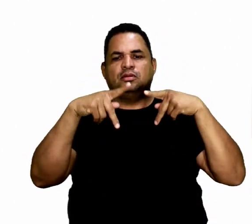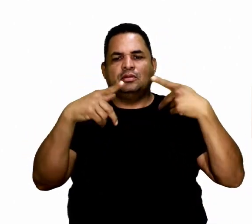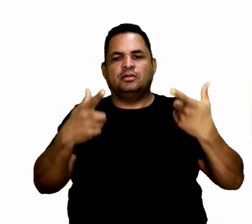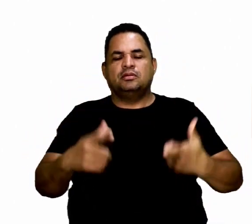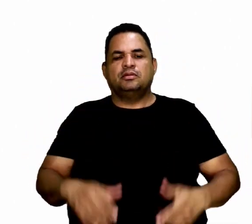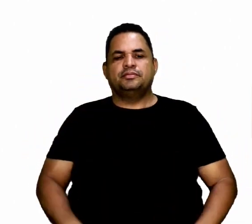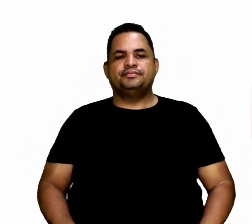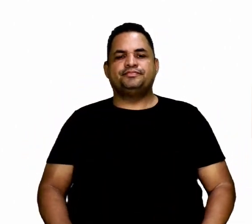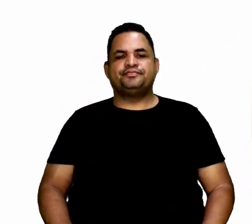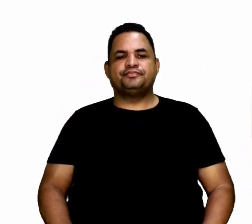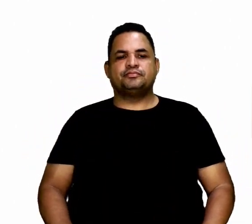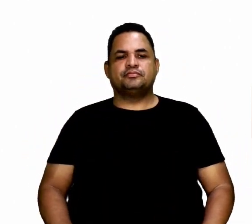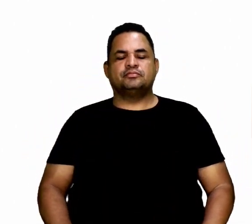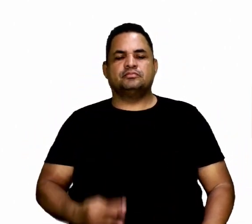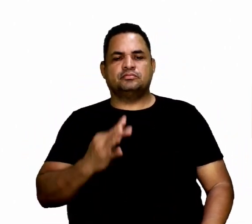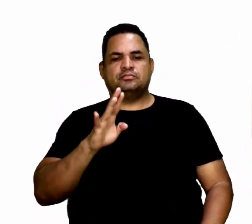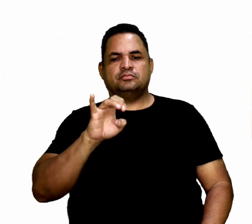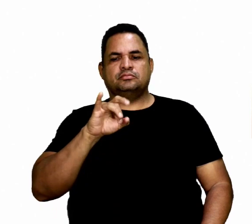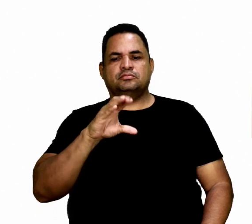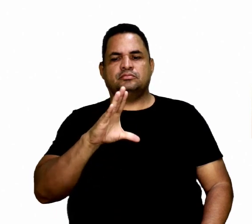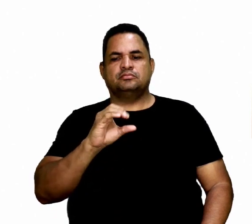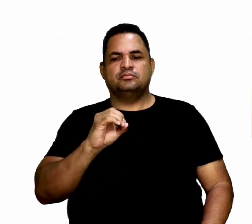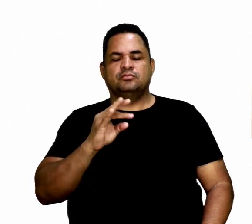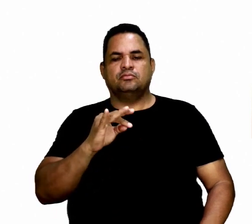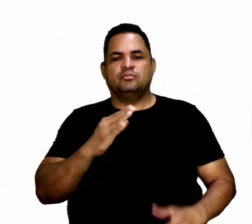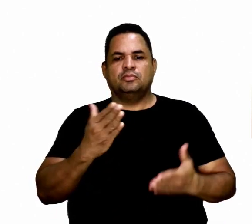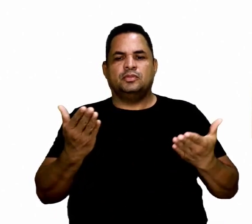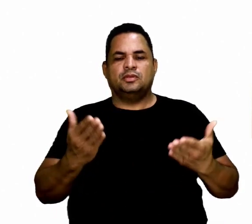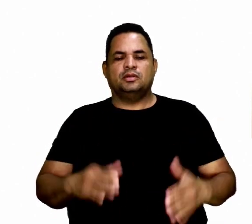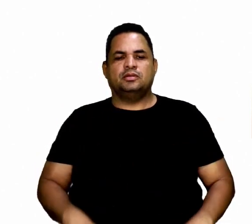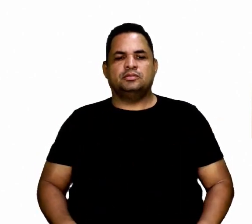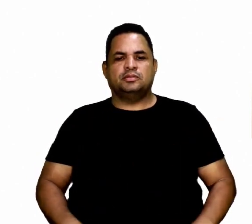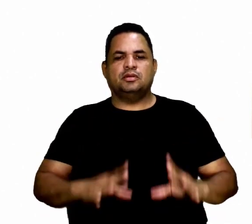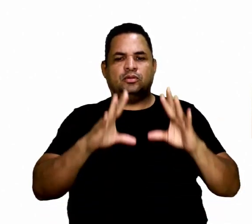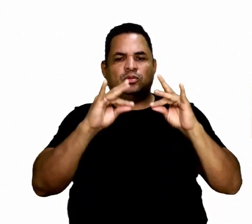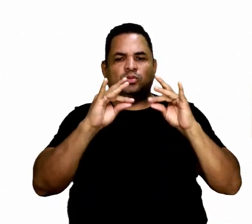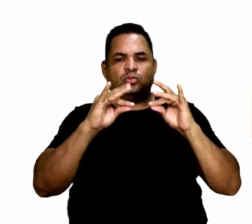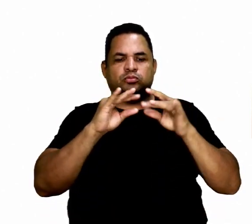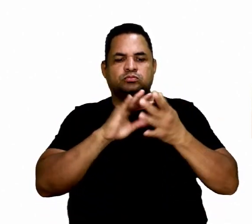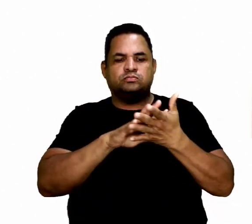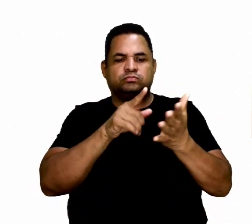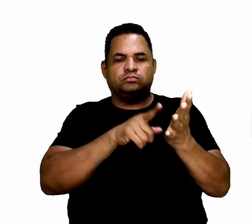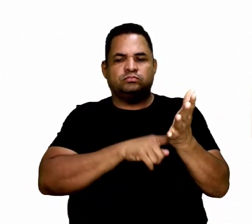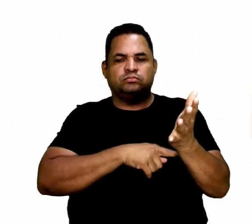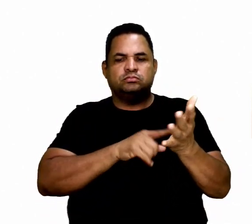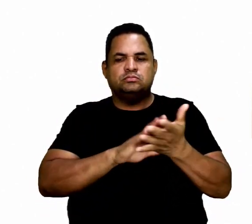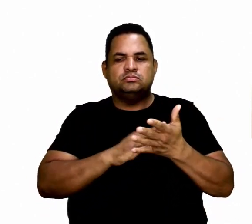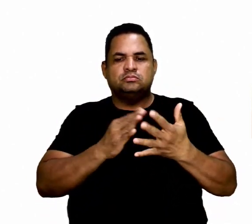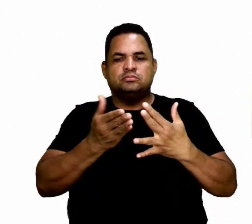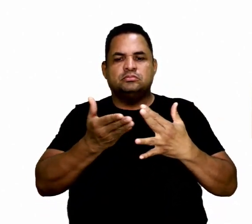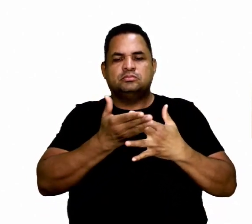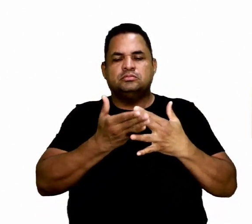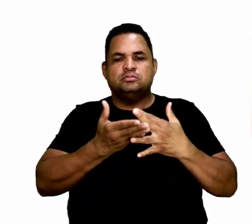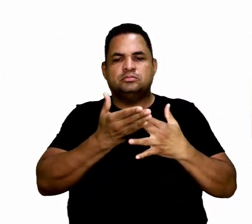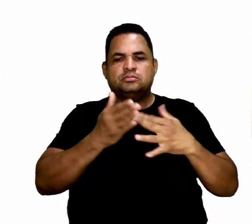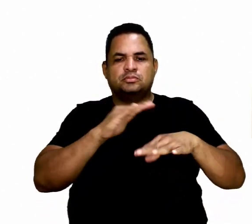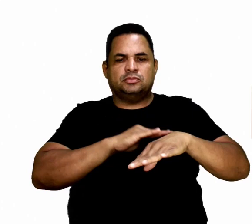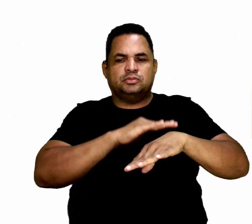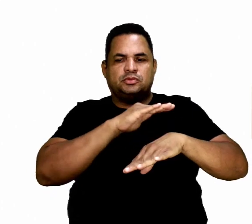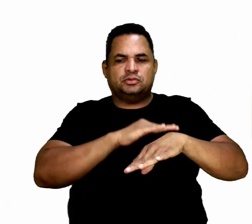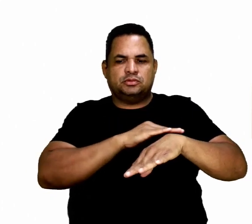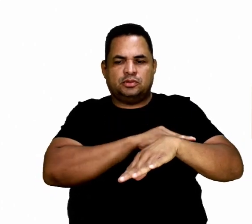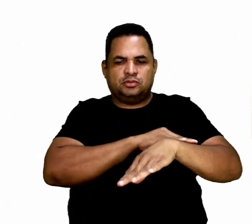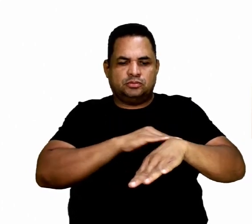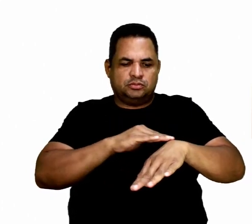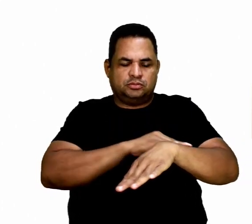O tecido linfático, ele é o líquido que corre entre os tecidos, ele não corre nos vasos.